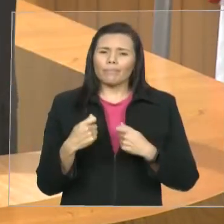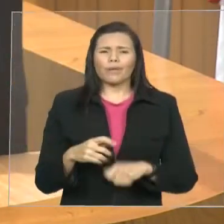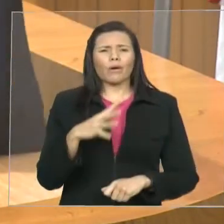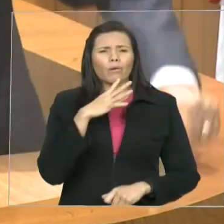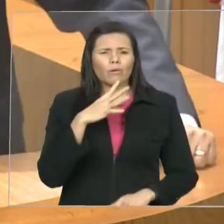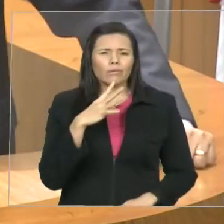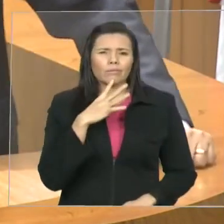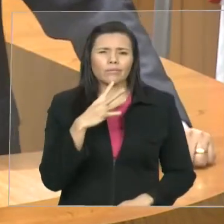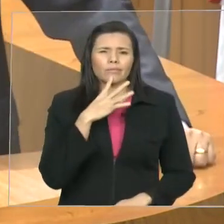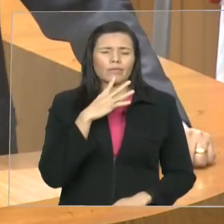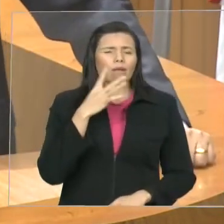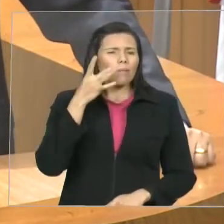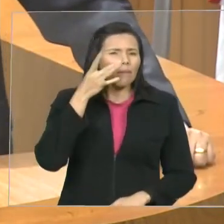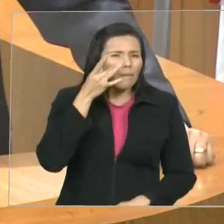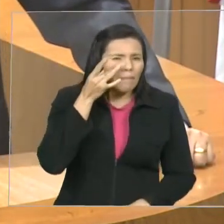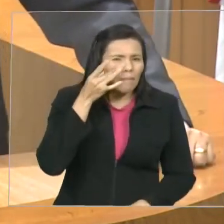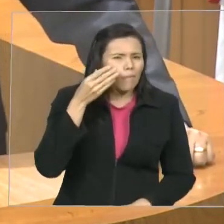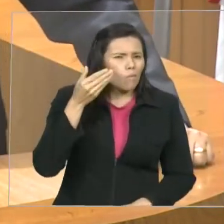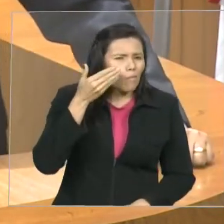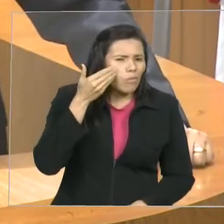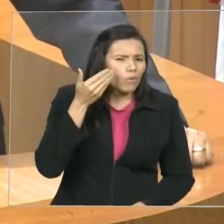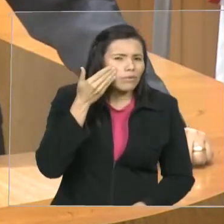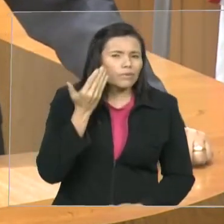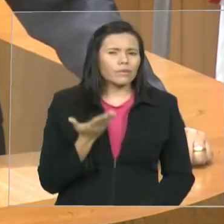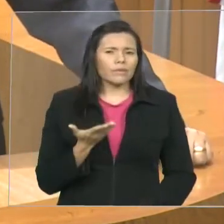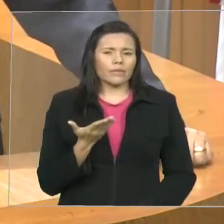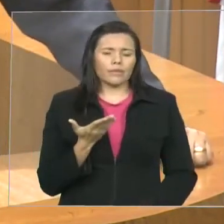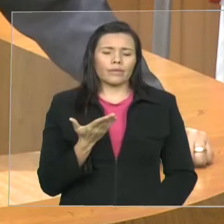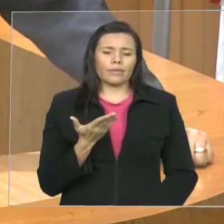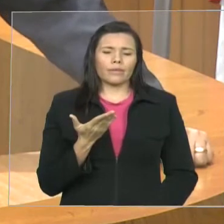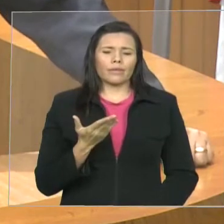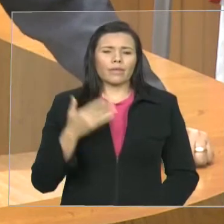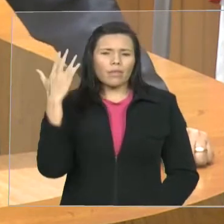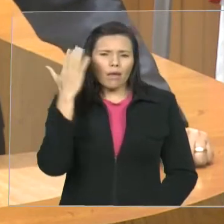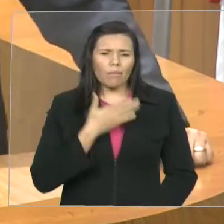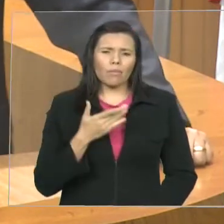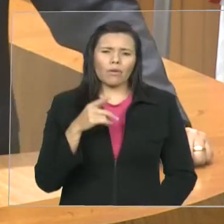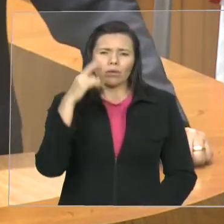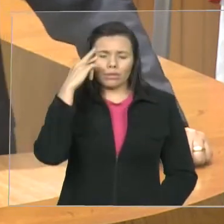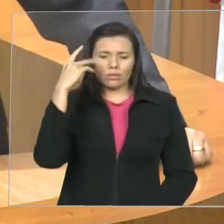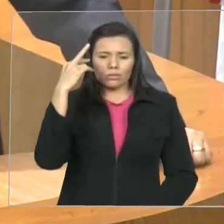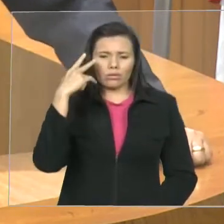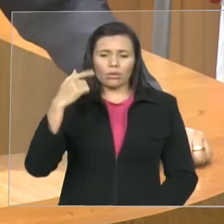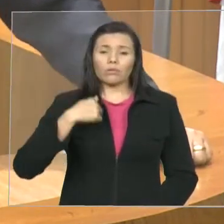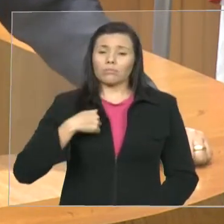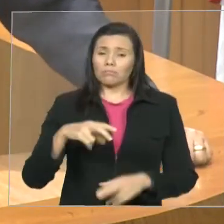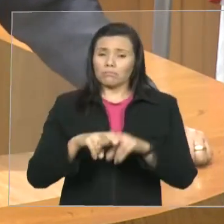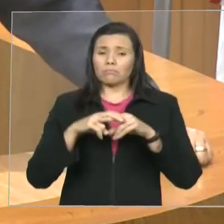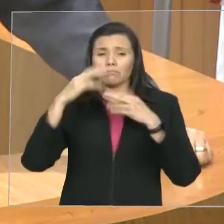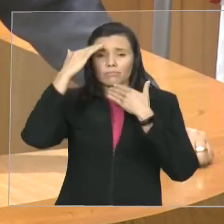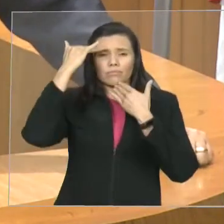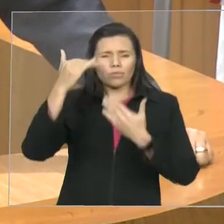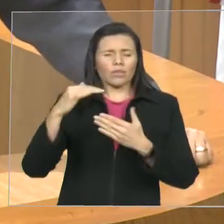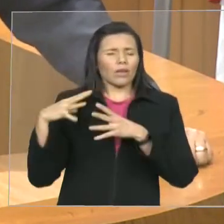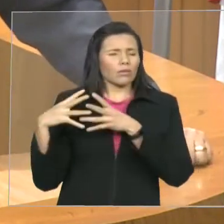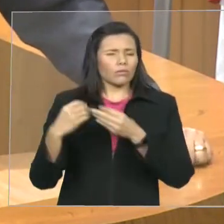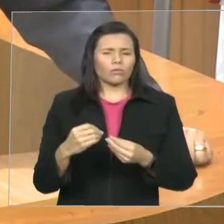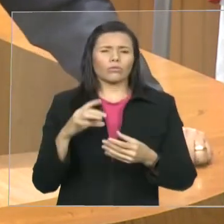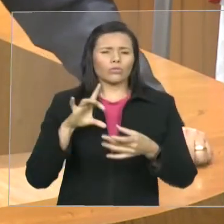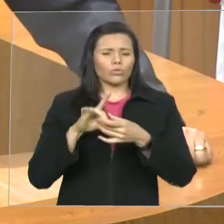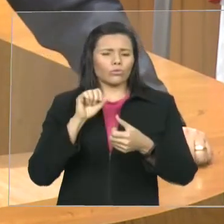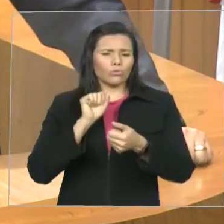as provas dessa história. Eu quero, portanto, agradecer a todos que têm se unido nessa